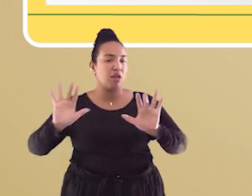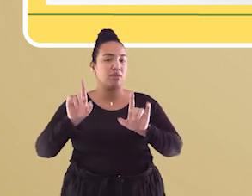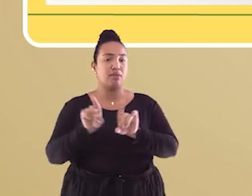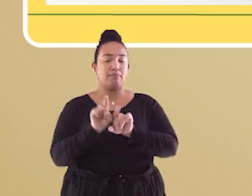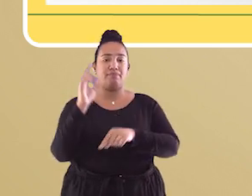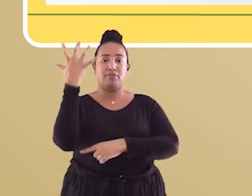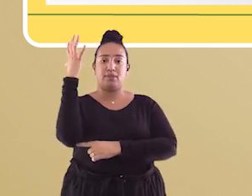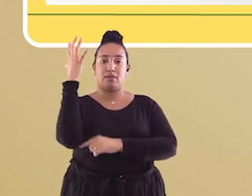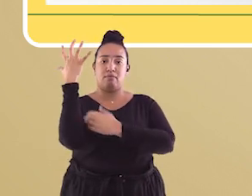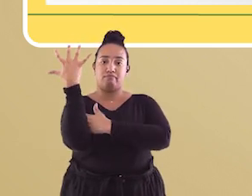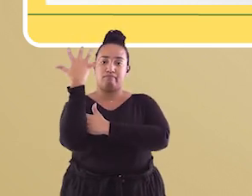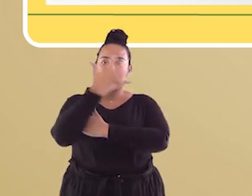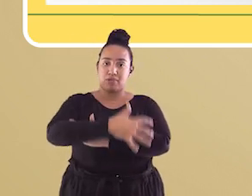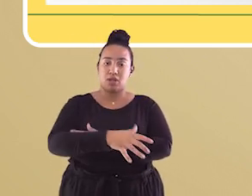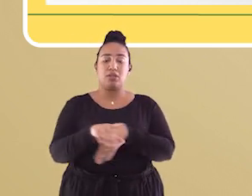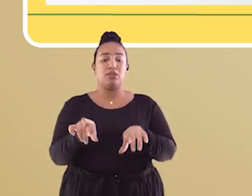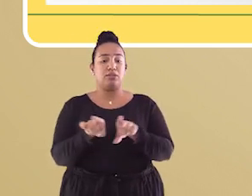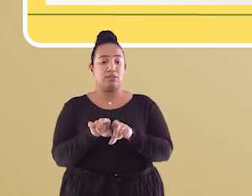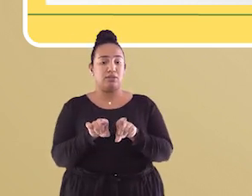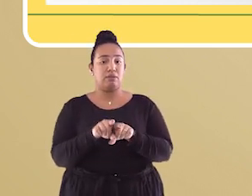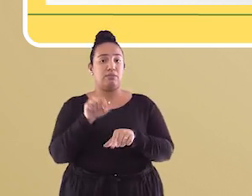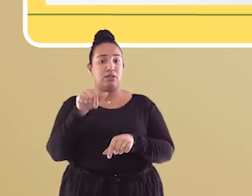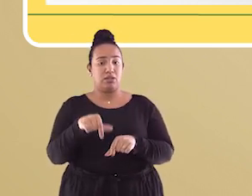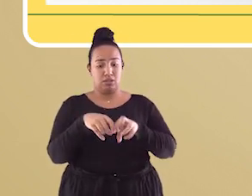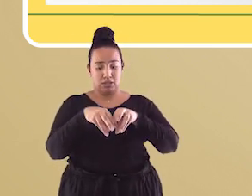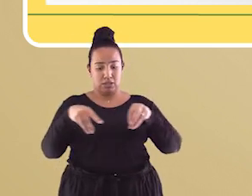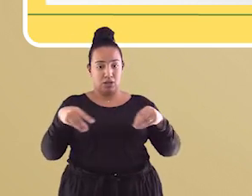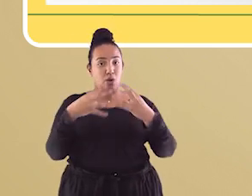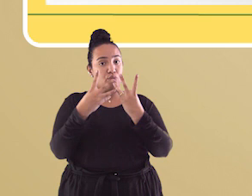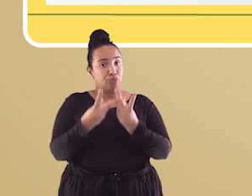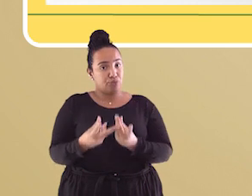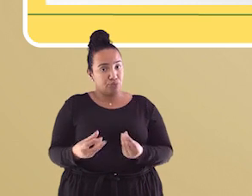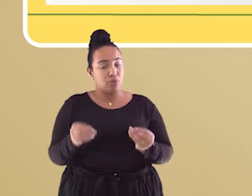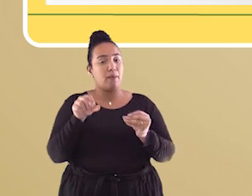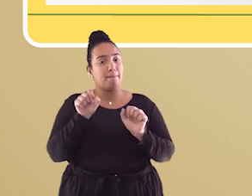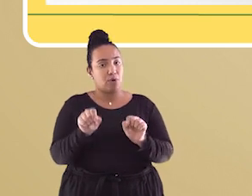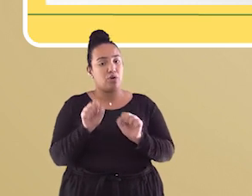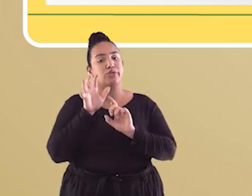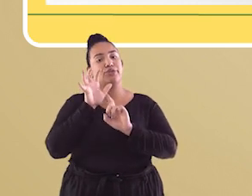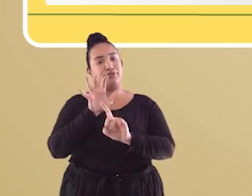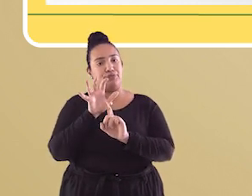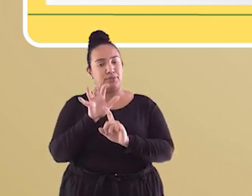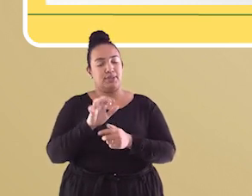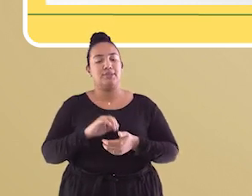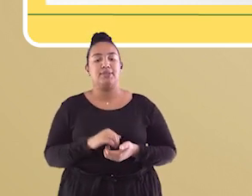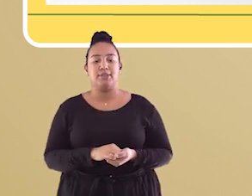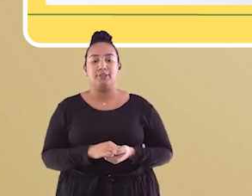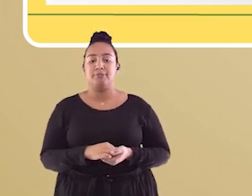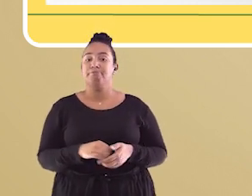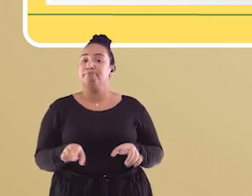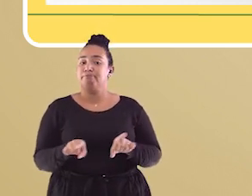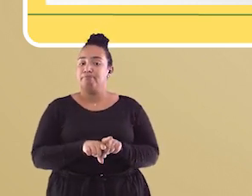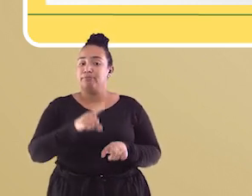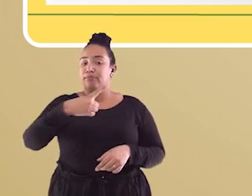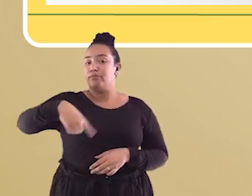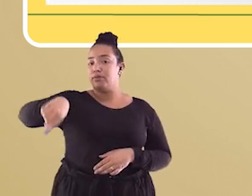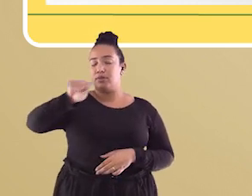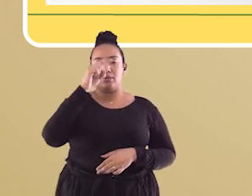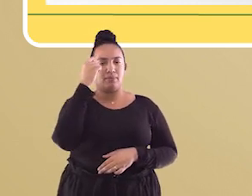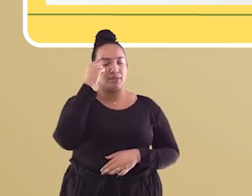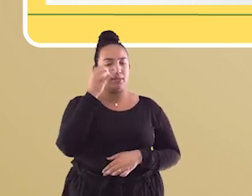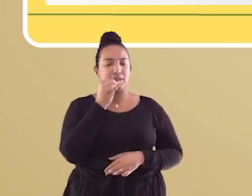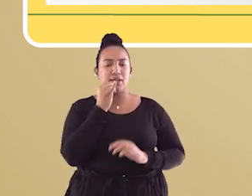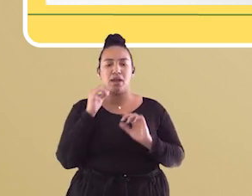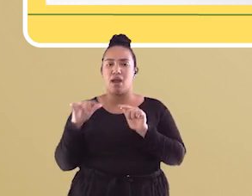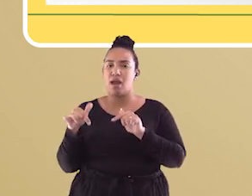até mesmo a erosão podem contribuir para que a degradação ocorra. Pensamos em atitudes que